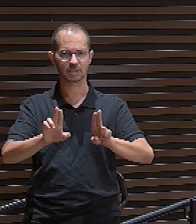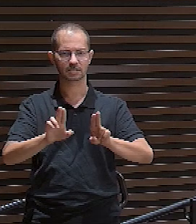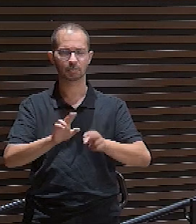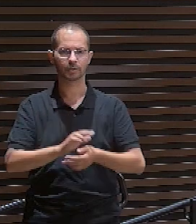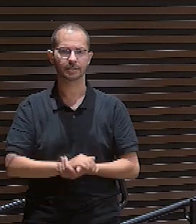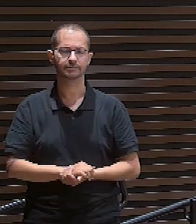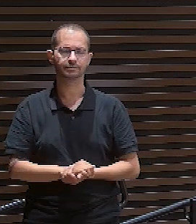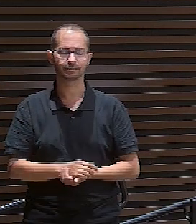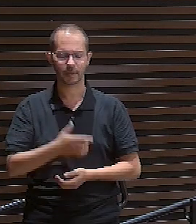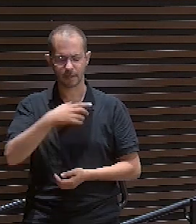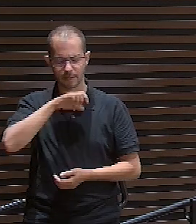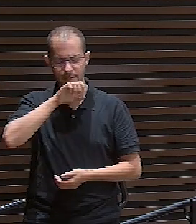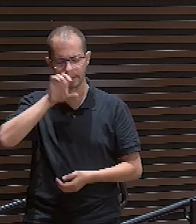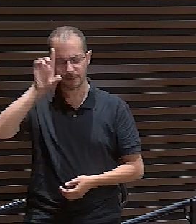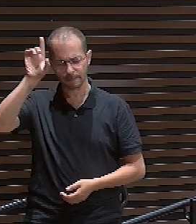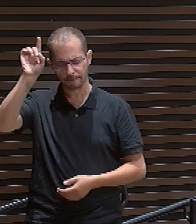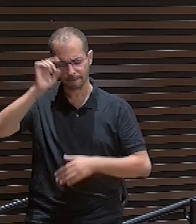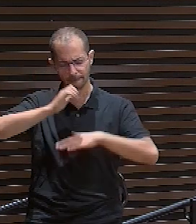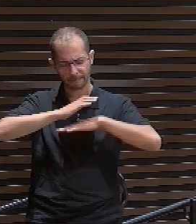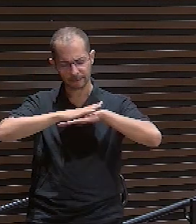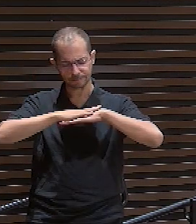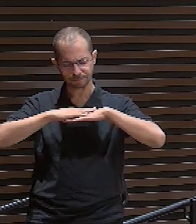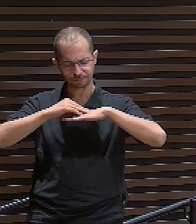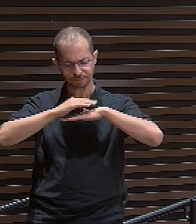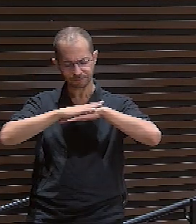Nosso Pai querido,